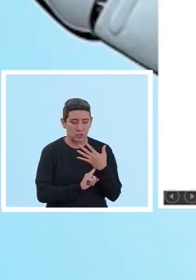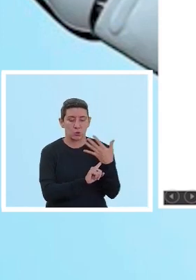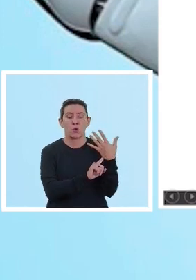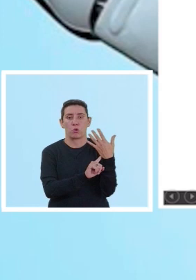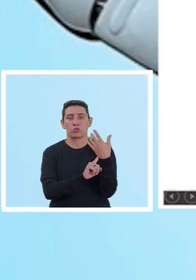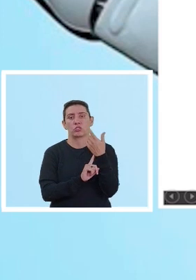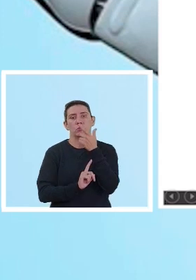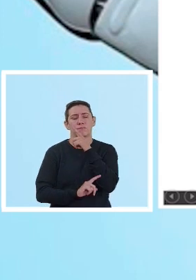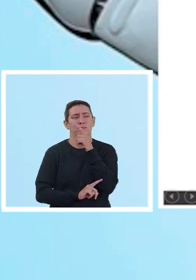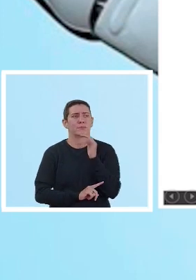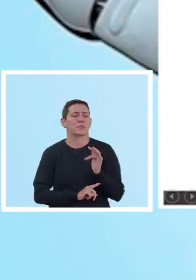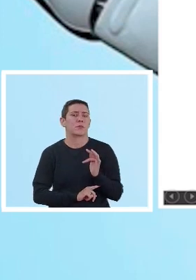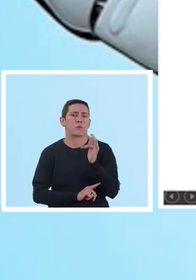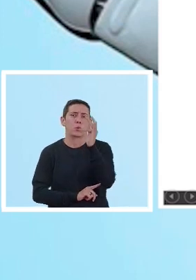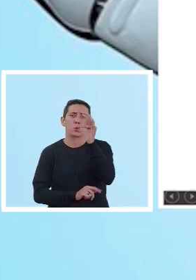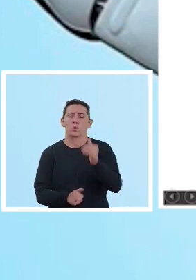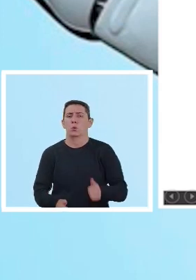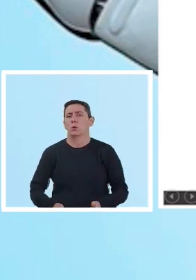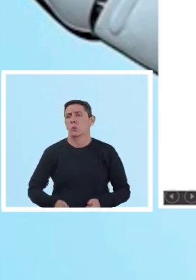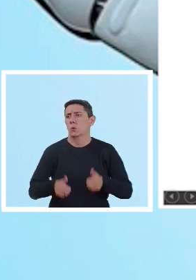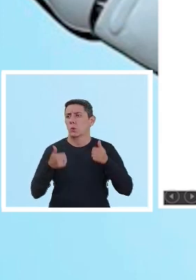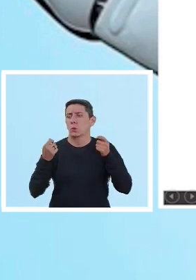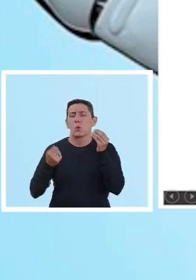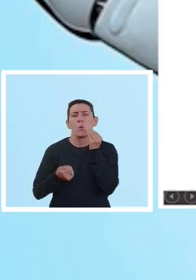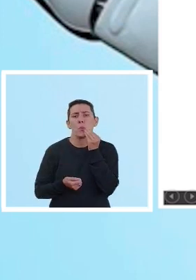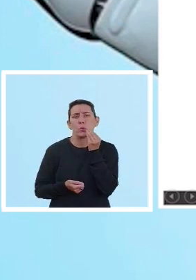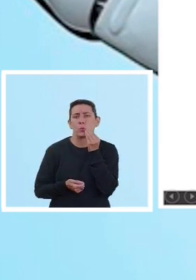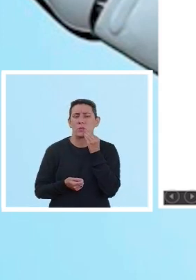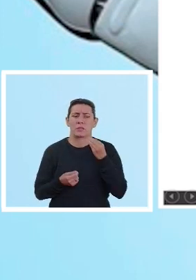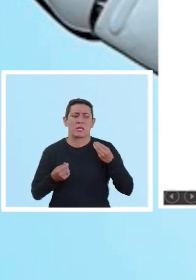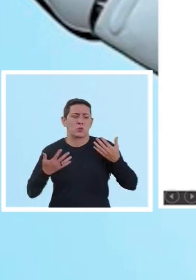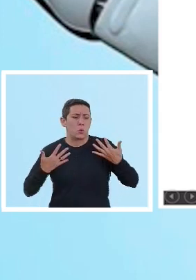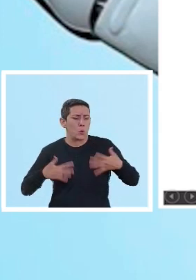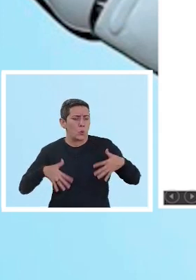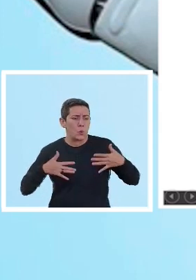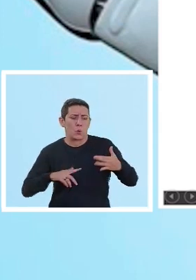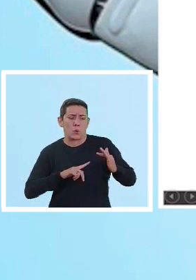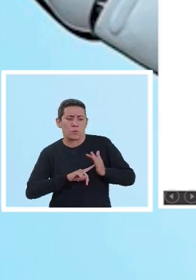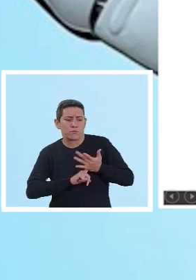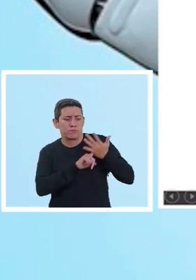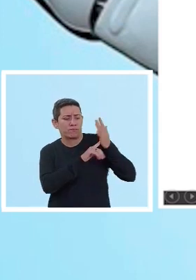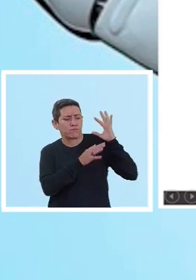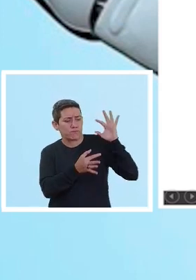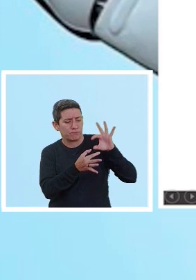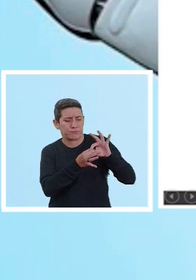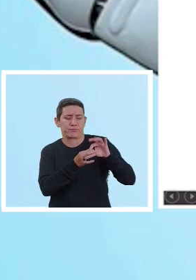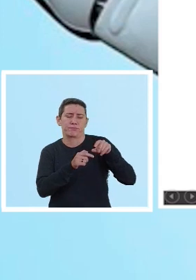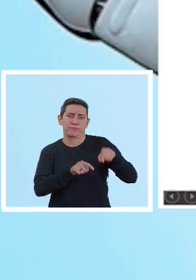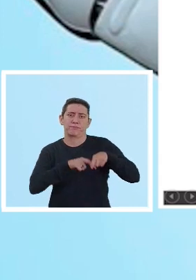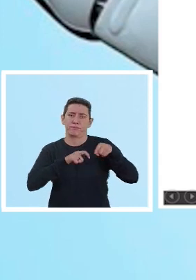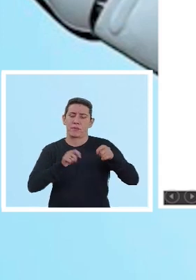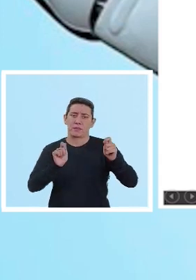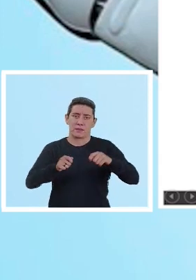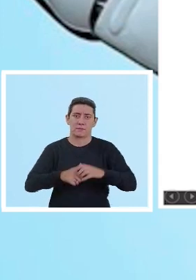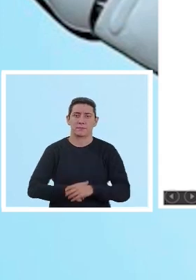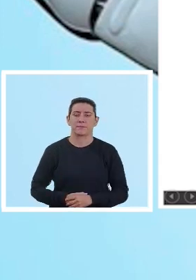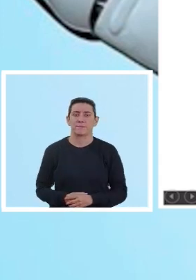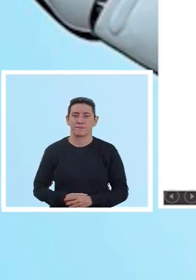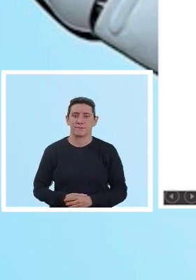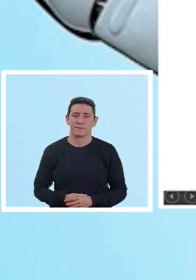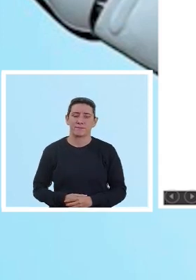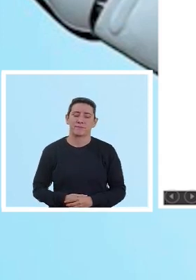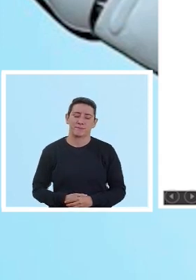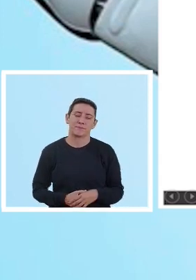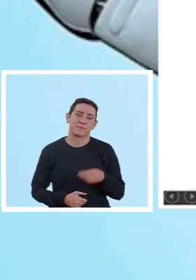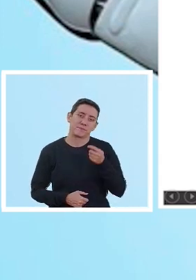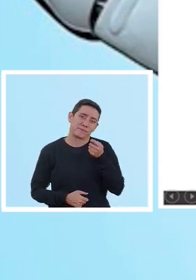teremos aí um futuro muito promissor Unindo a tecnologia com agronegócio e já chegando